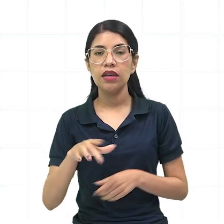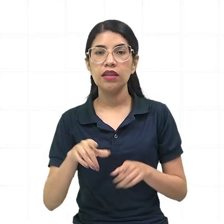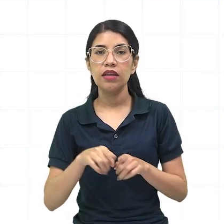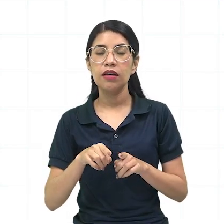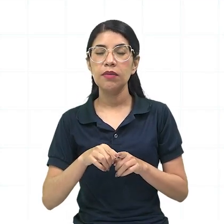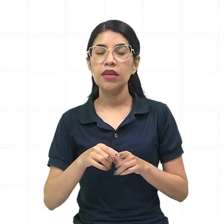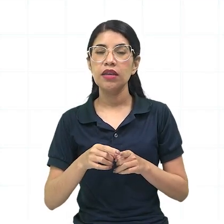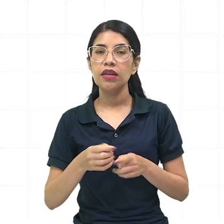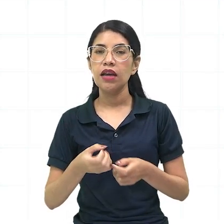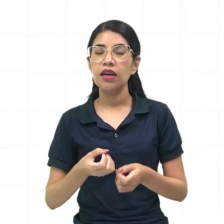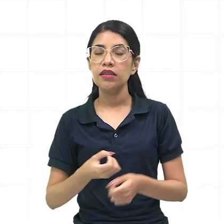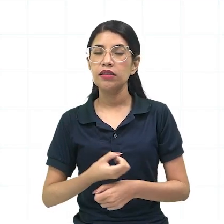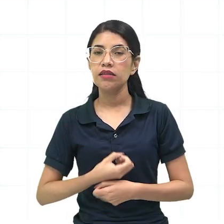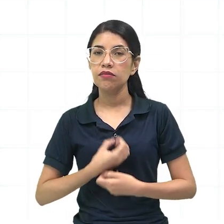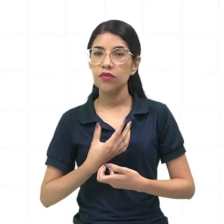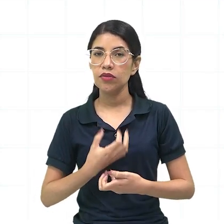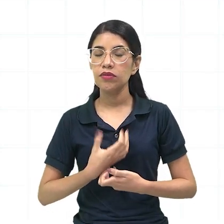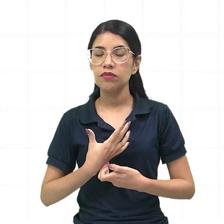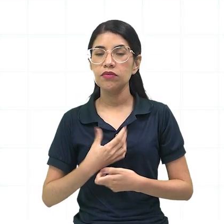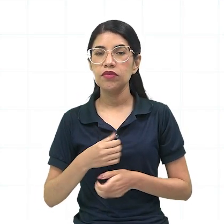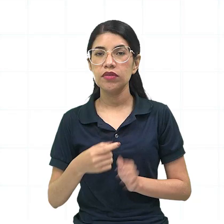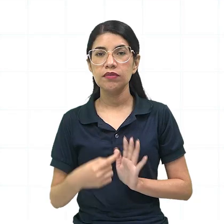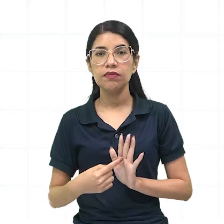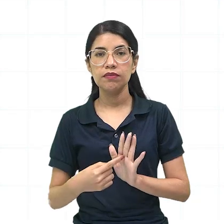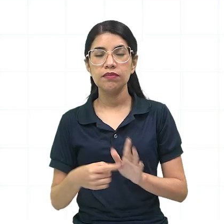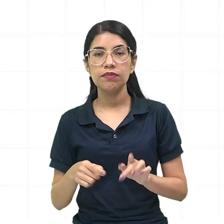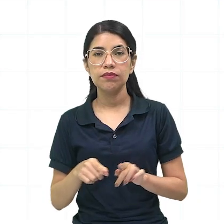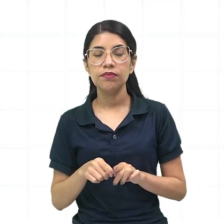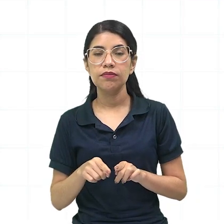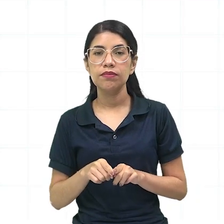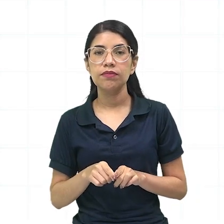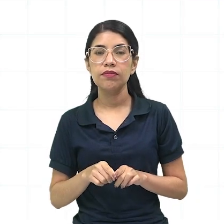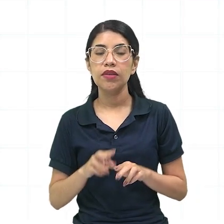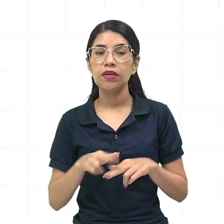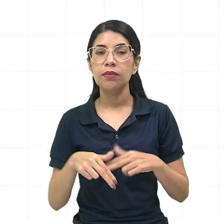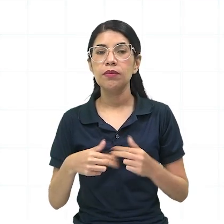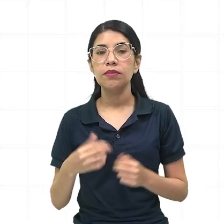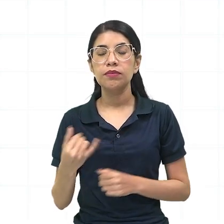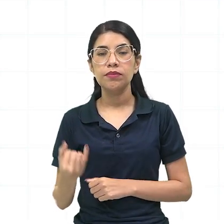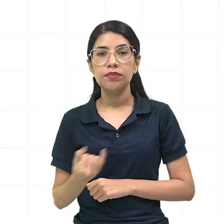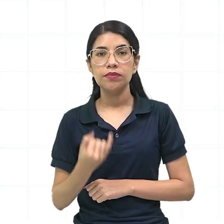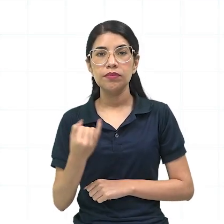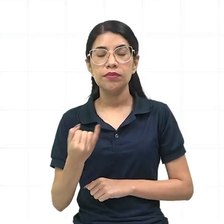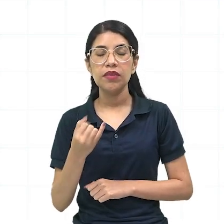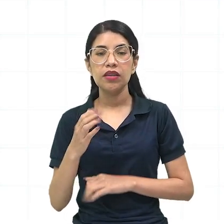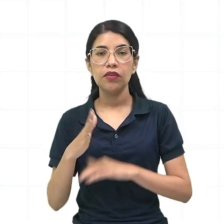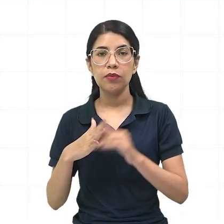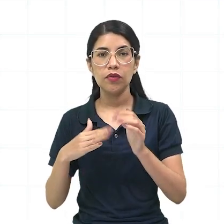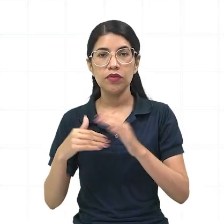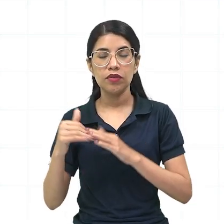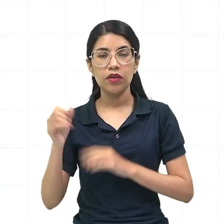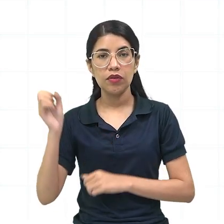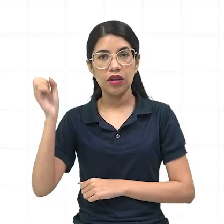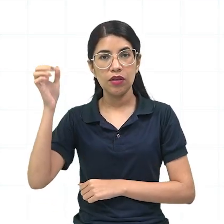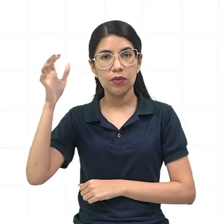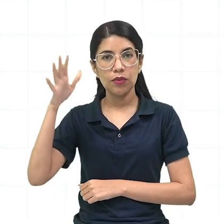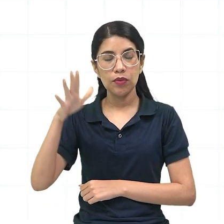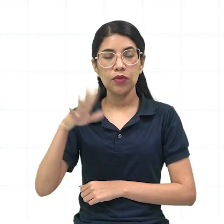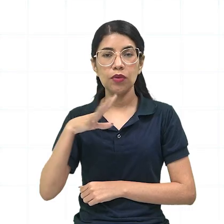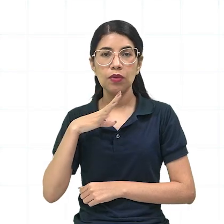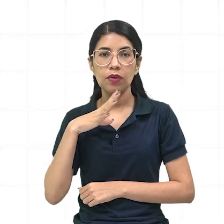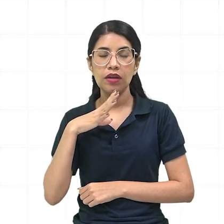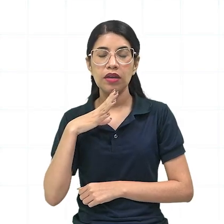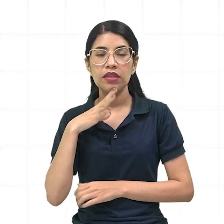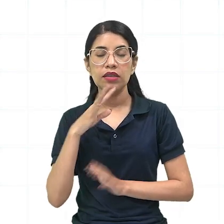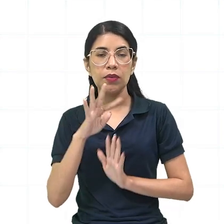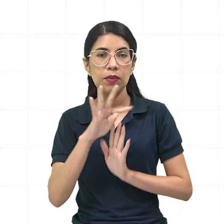as emoções nela exploradas. É fundamental que o iluminador conheça bem